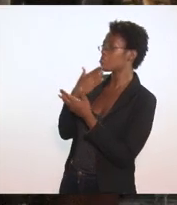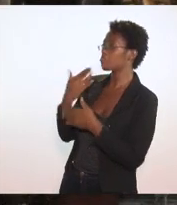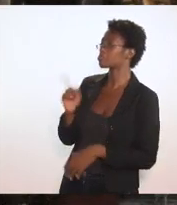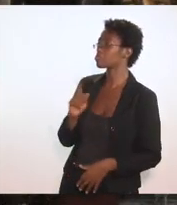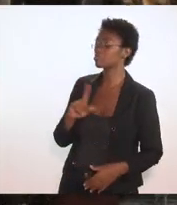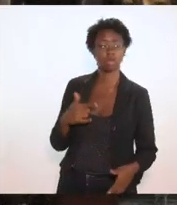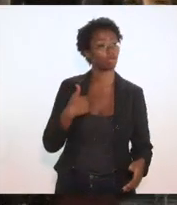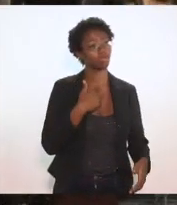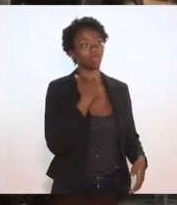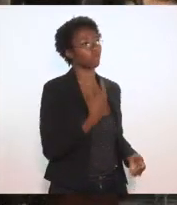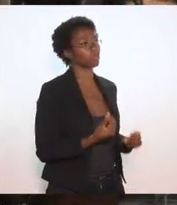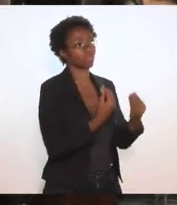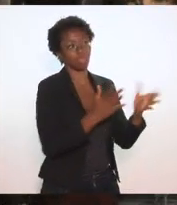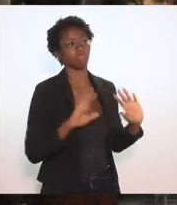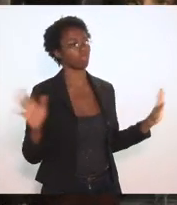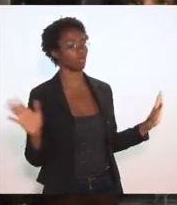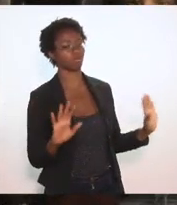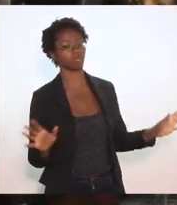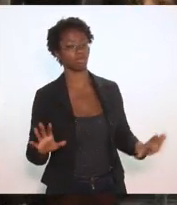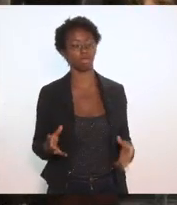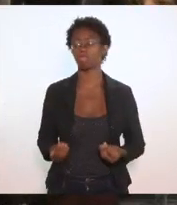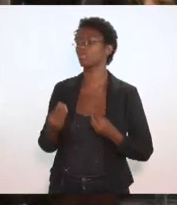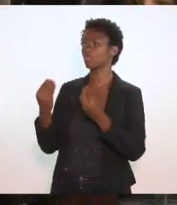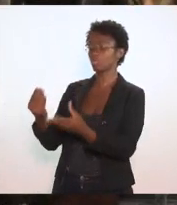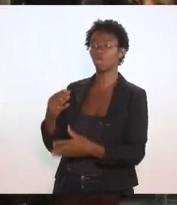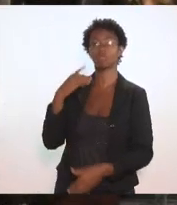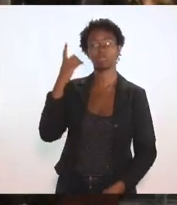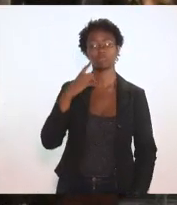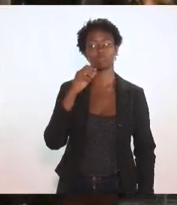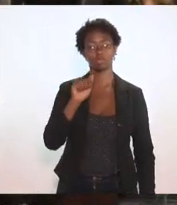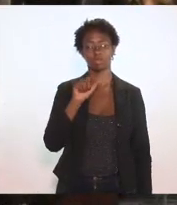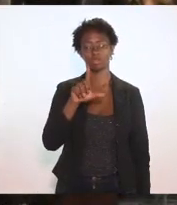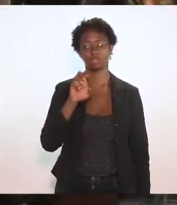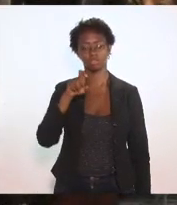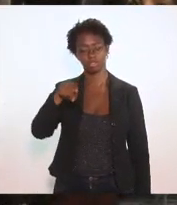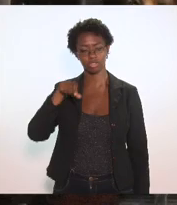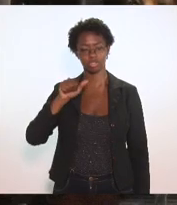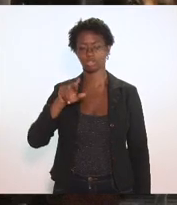Eu vou conceder para declarar. Eu vou conceder. Deputado Alexandre Freitas, em seguida, deputado da enfermeira.